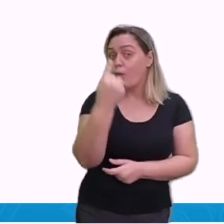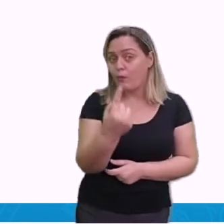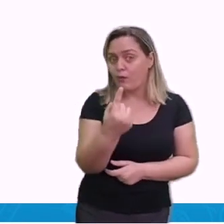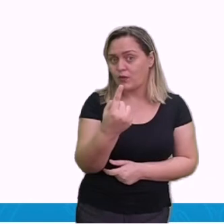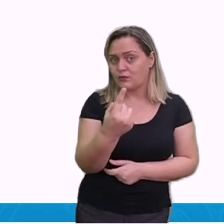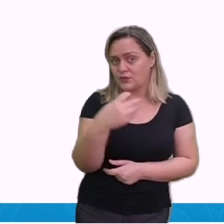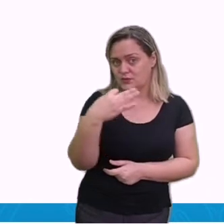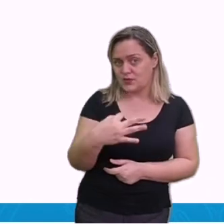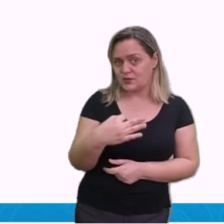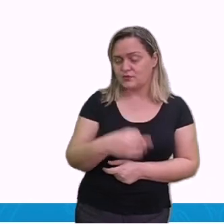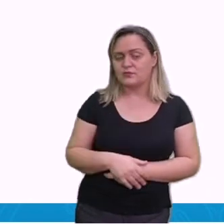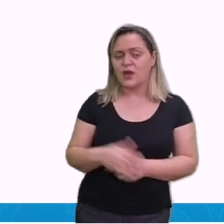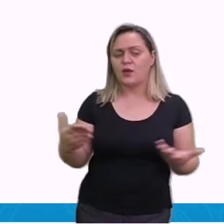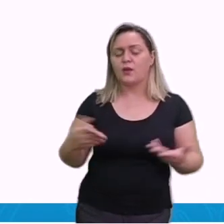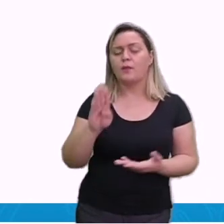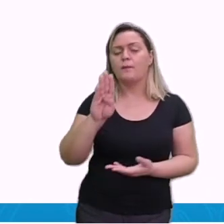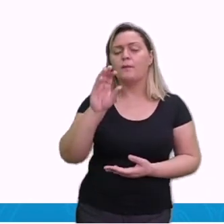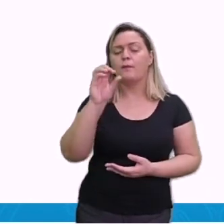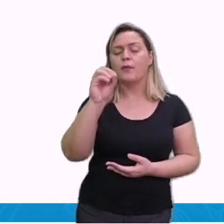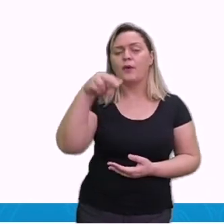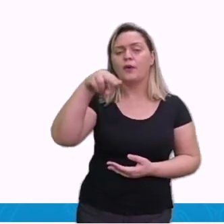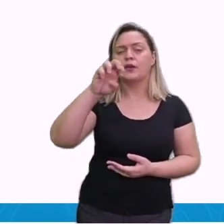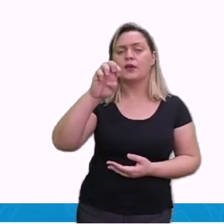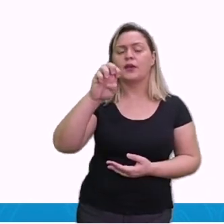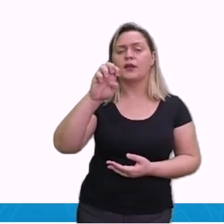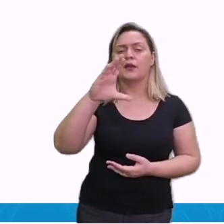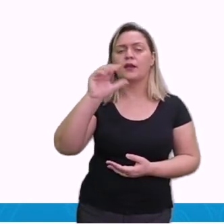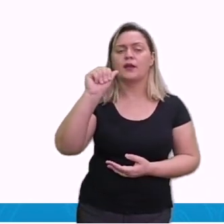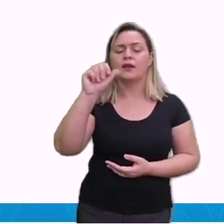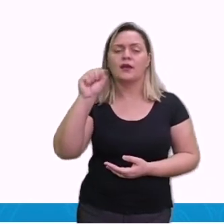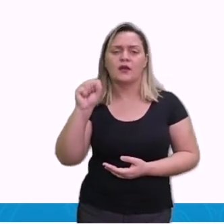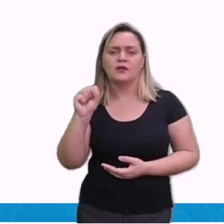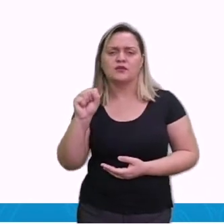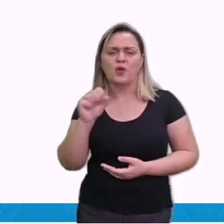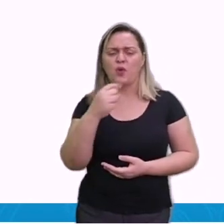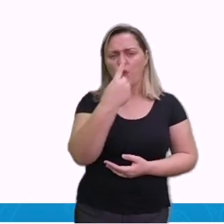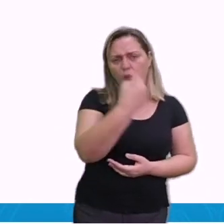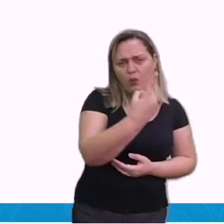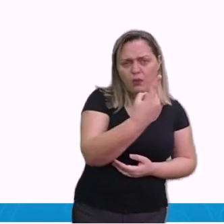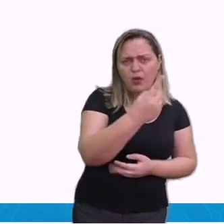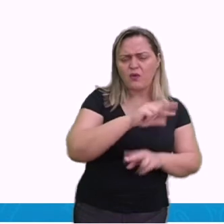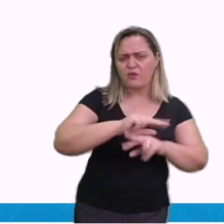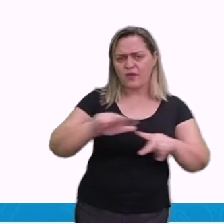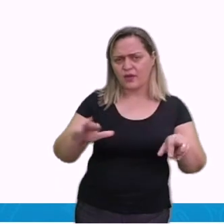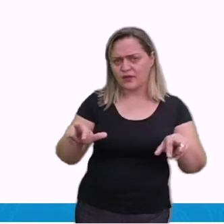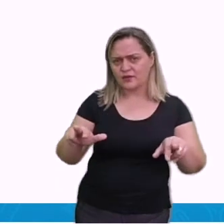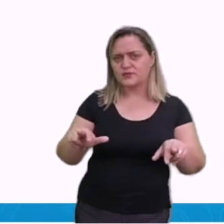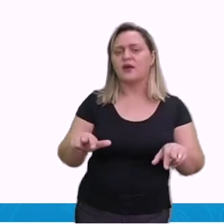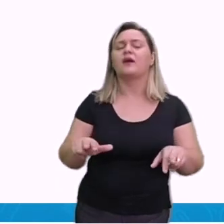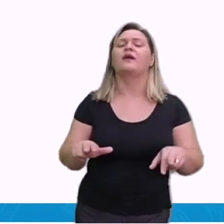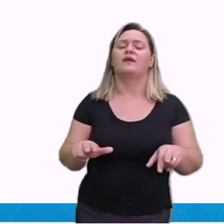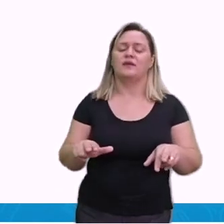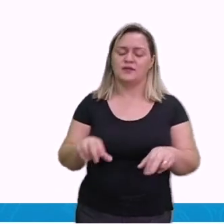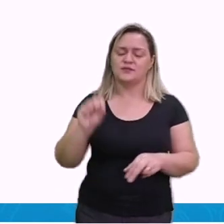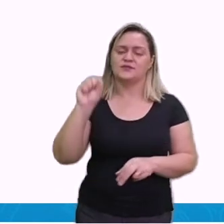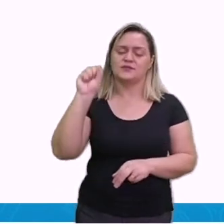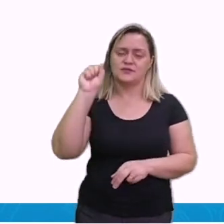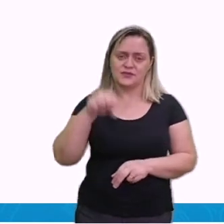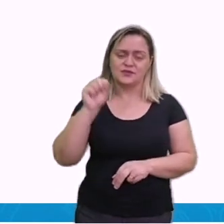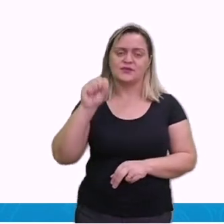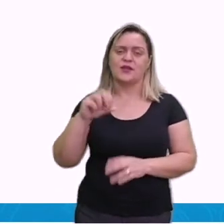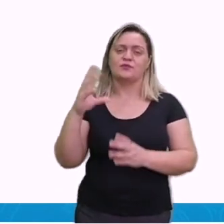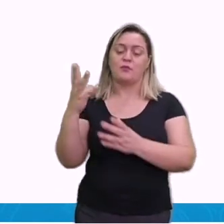plural. Eu ainda tenho dificuldade, eu não sei. Então, vamos lá. Uma batata. Então, ela está no singular. Eu estou falando de